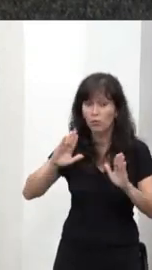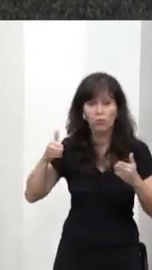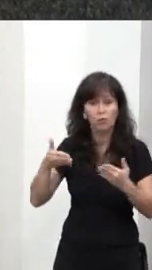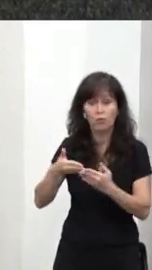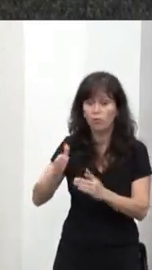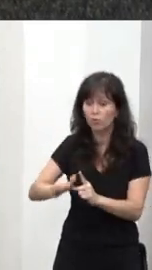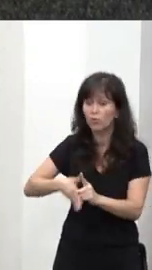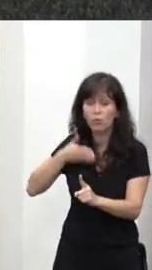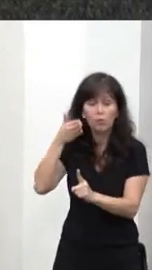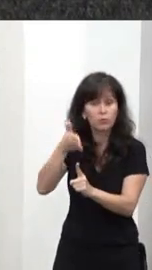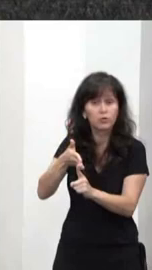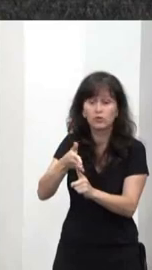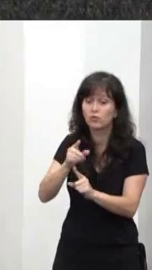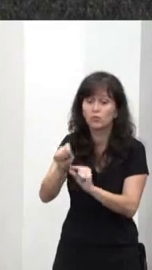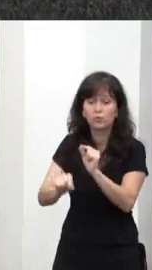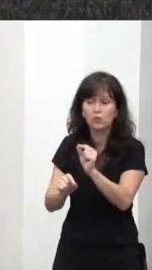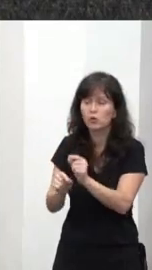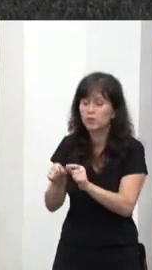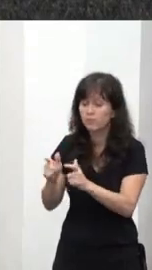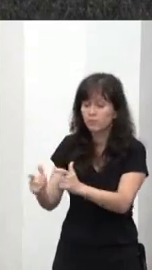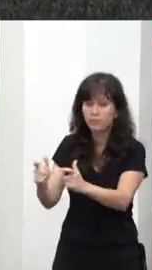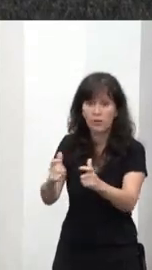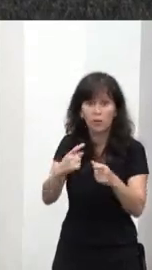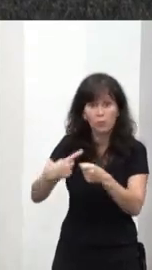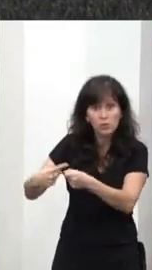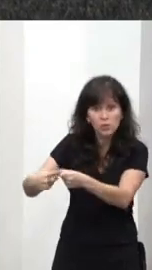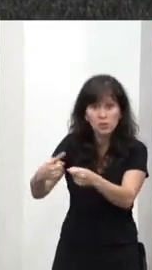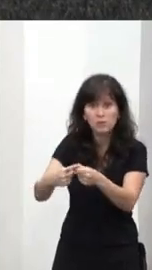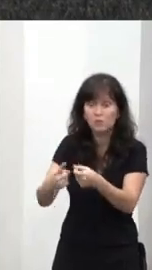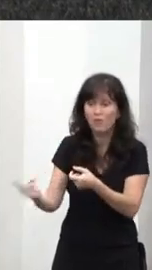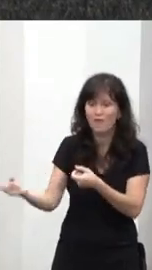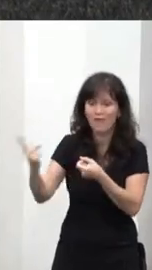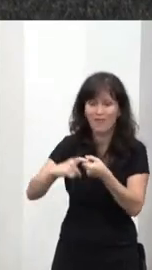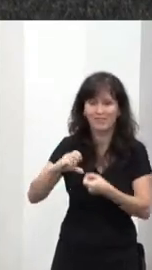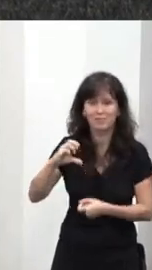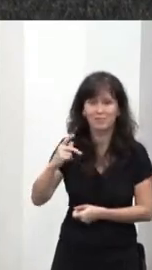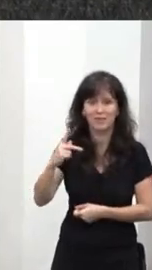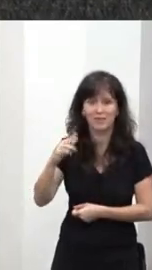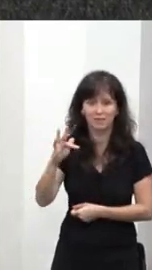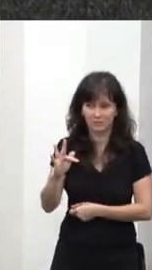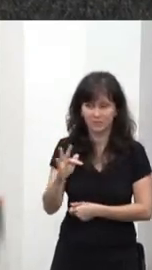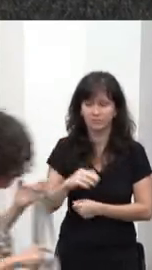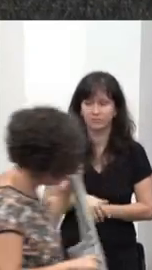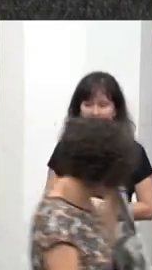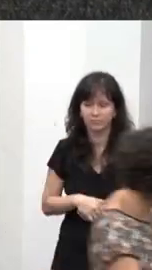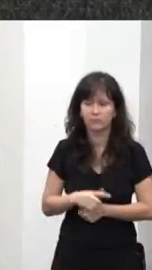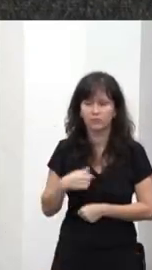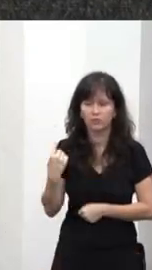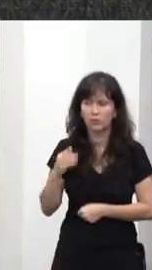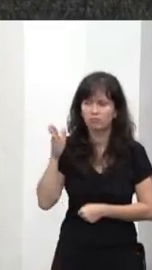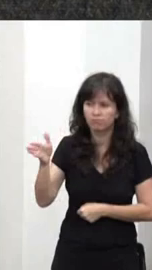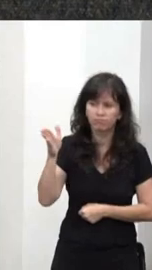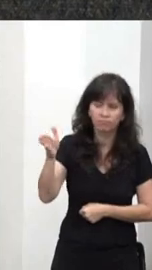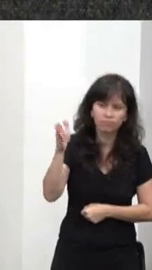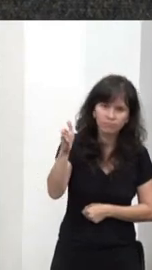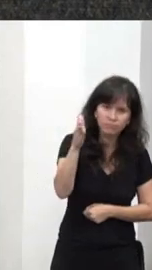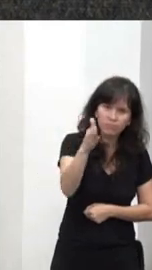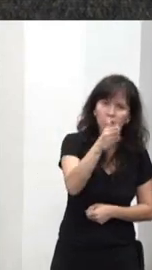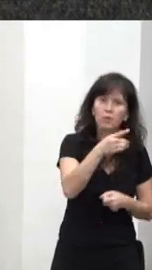o CPF nos municípios nós viajamos muito nos municípios e nós verificamos que